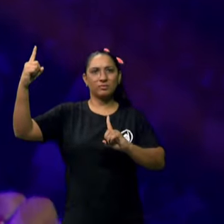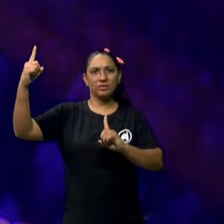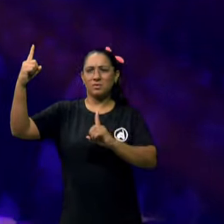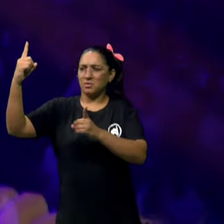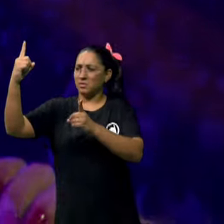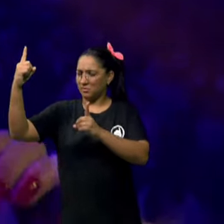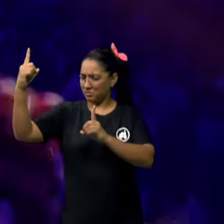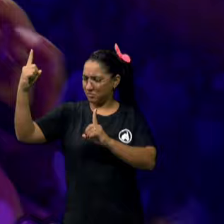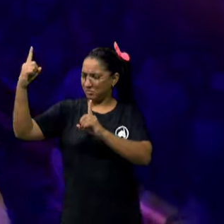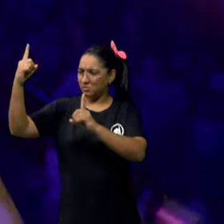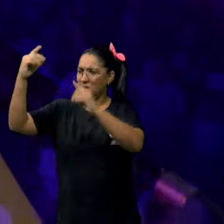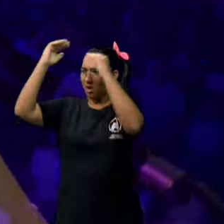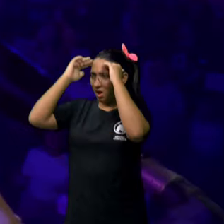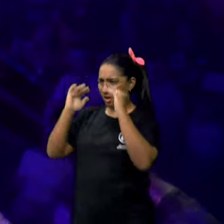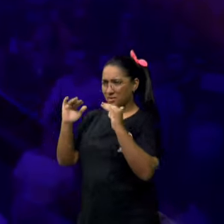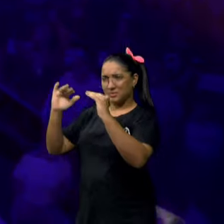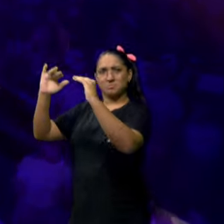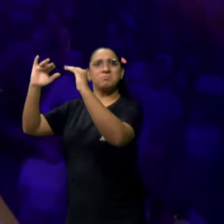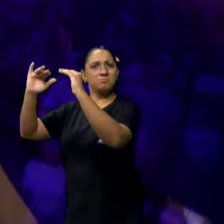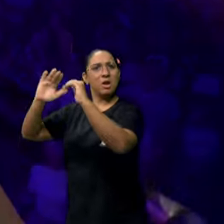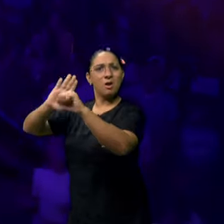com temor